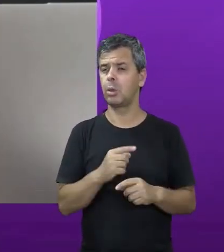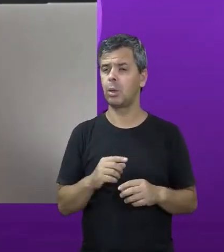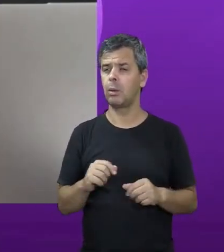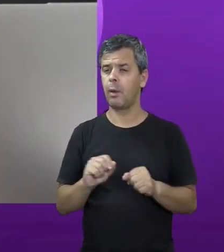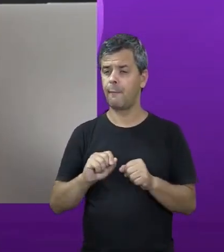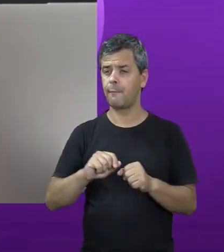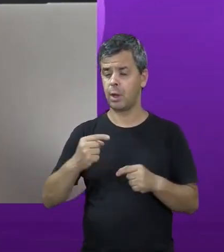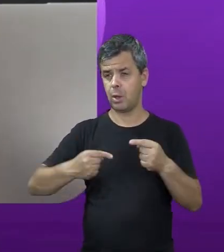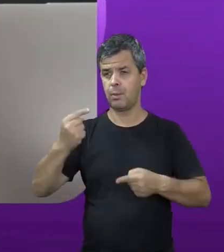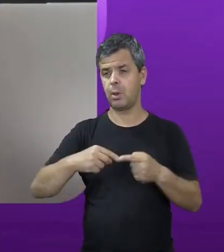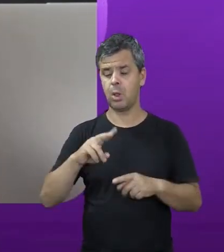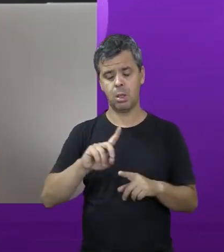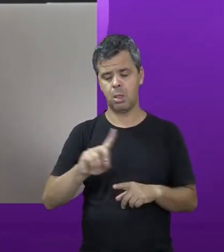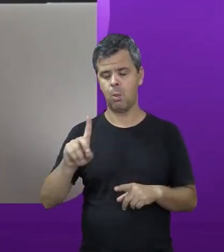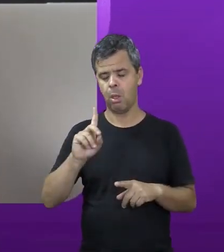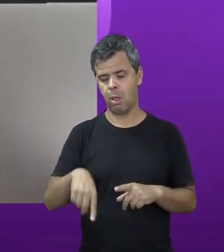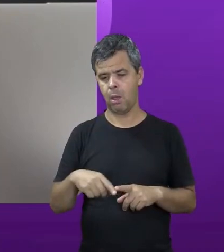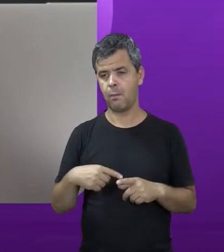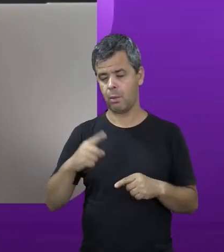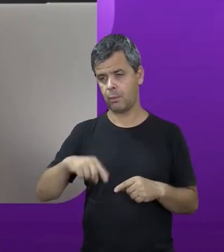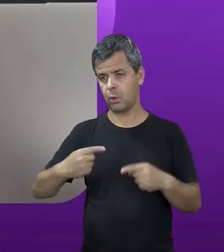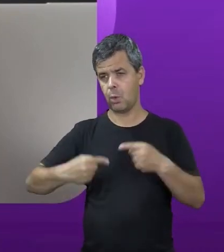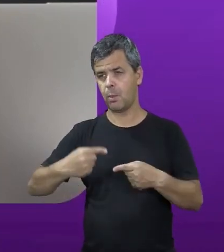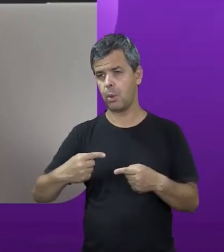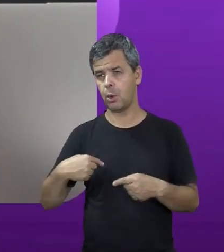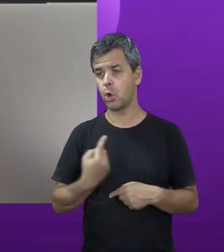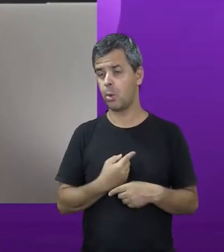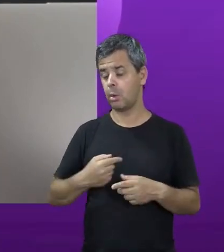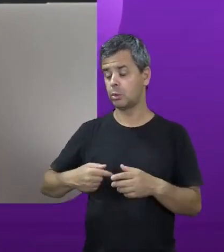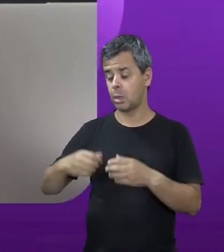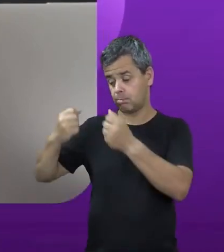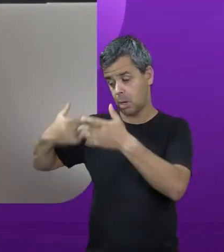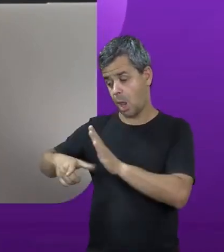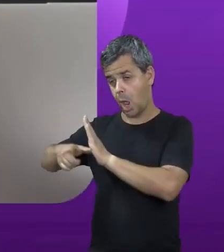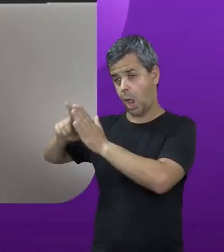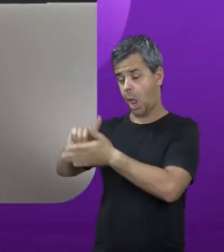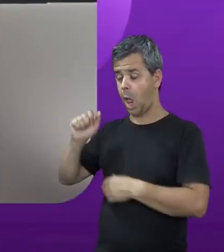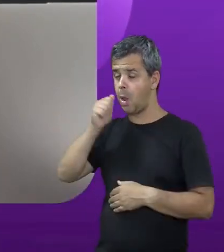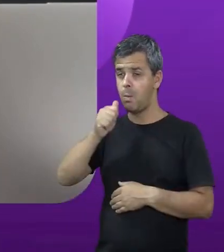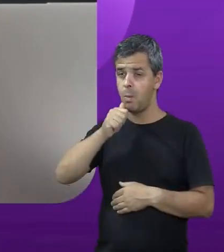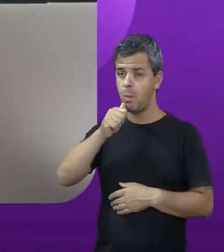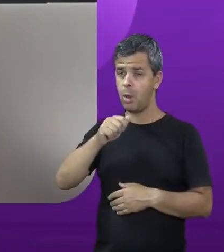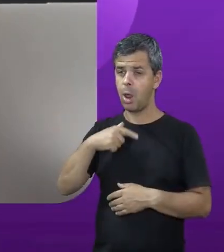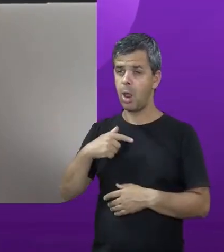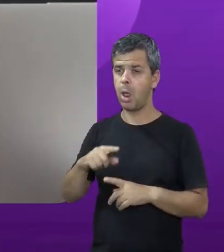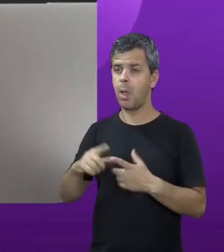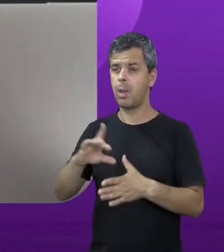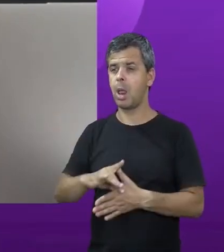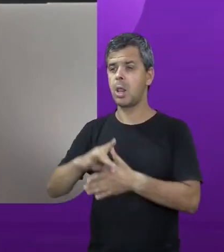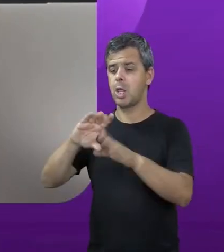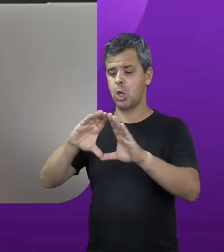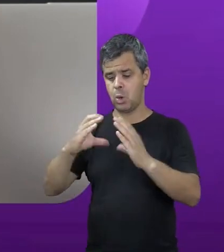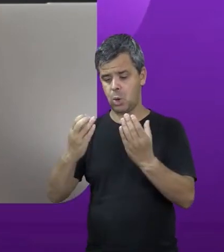faz na política não é visto também como política, porque, como eu já falei anteriormente, as mulheres elas estão como lideranças